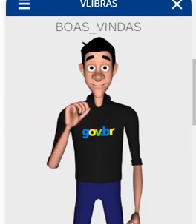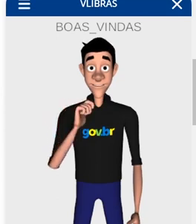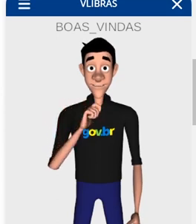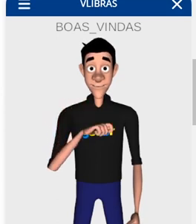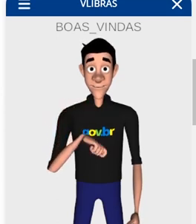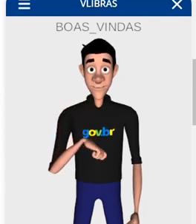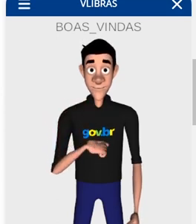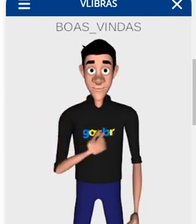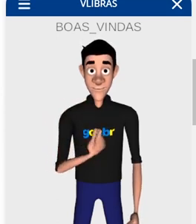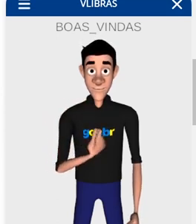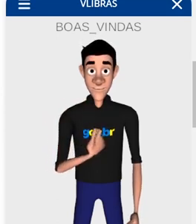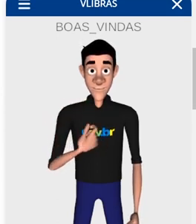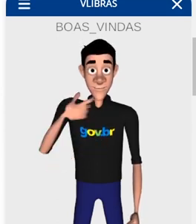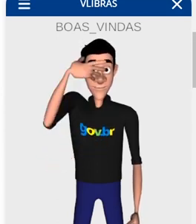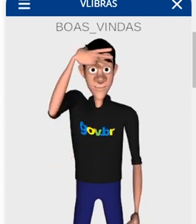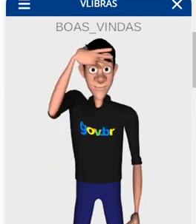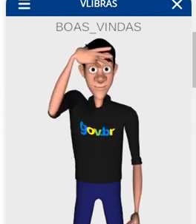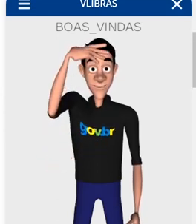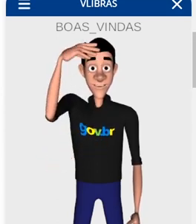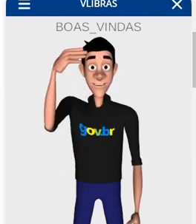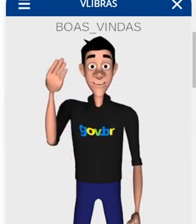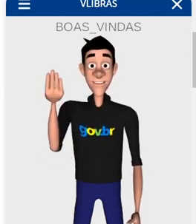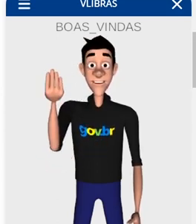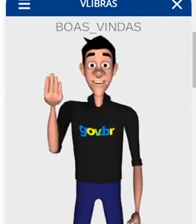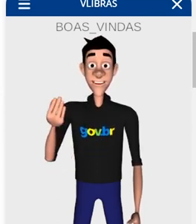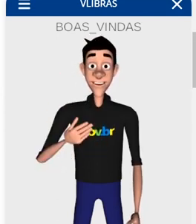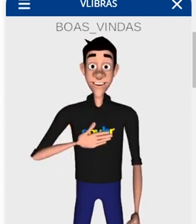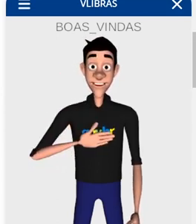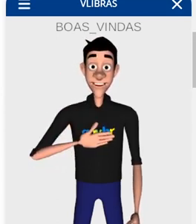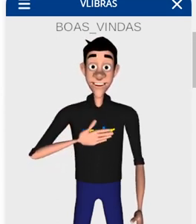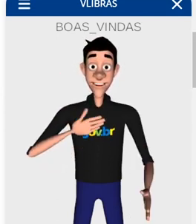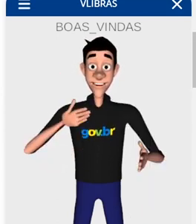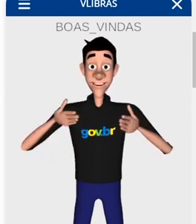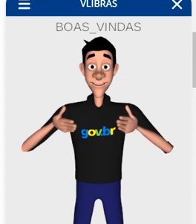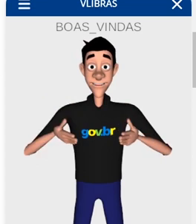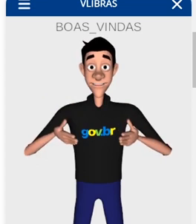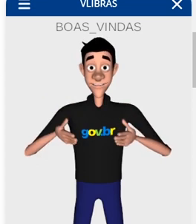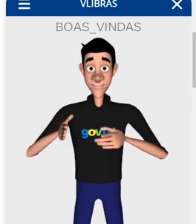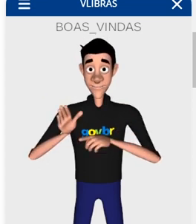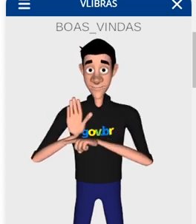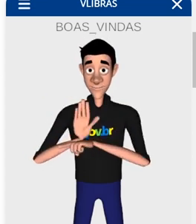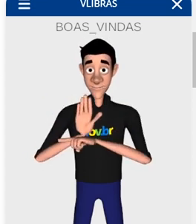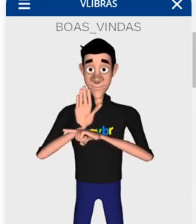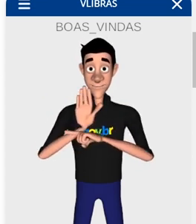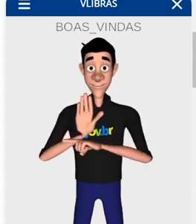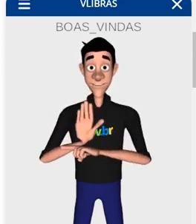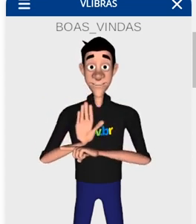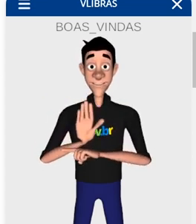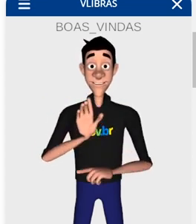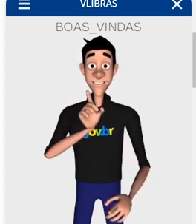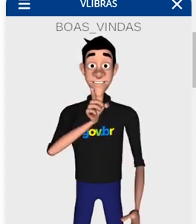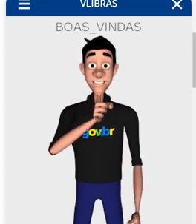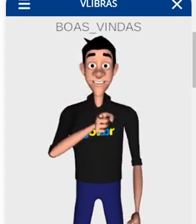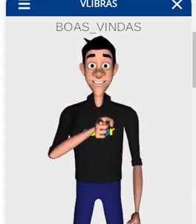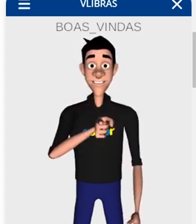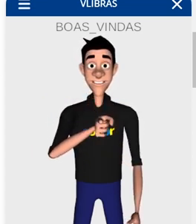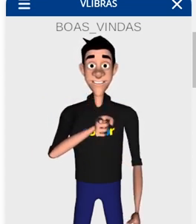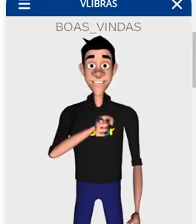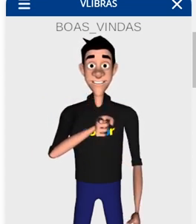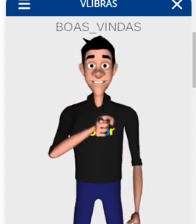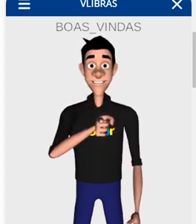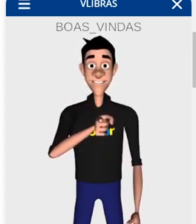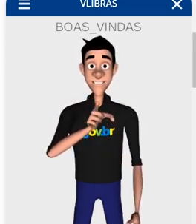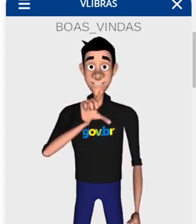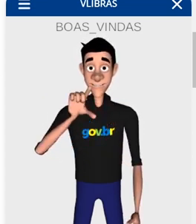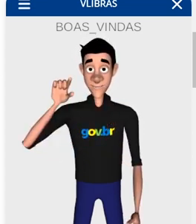Se vocês tiverem dúvidas, sugestões ou quiserem saber mais sobre o nosso interpretador de libras ou sobre o nosso conteúdo